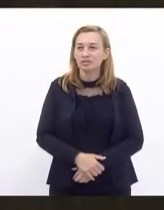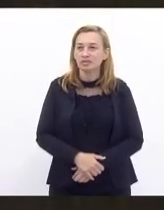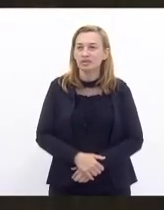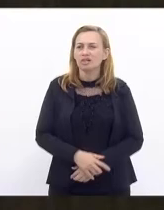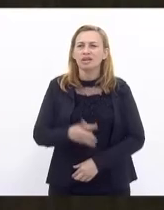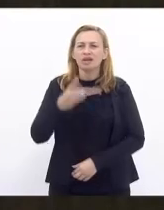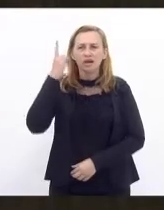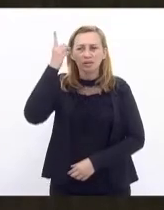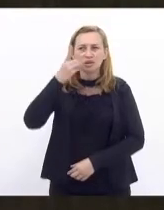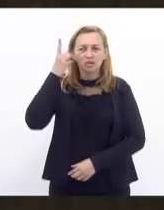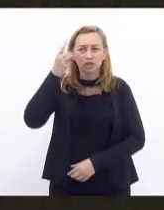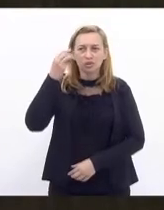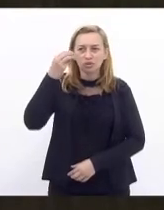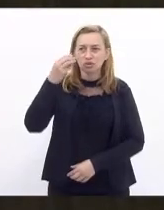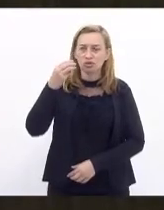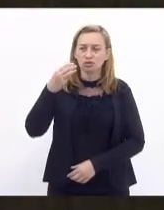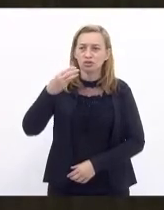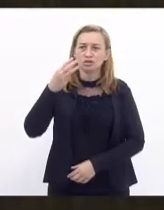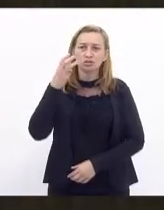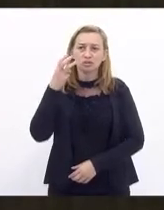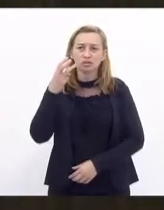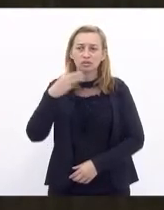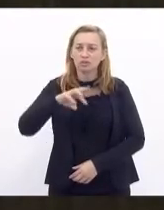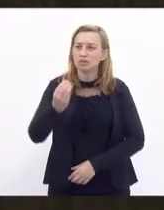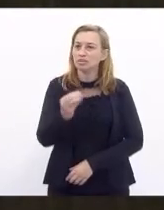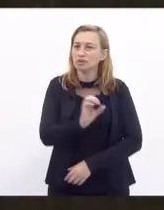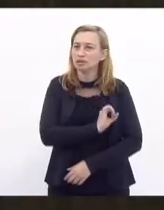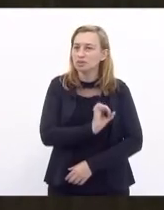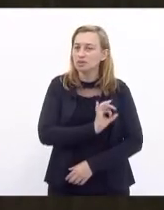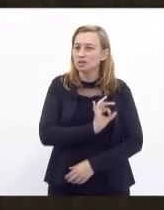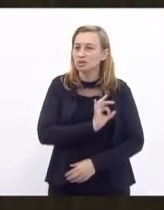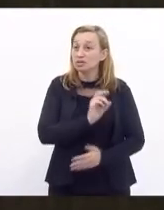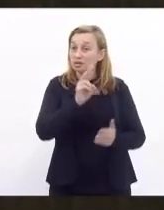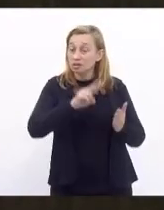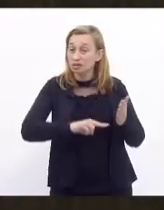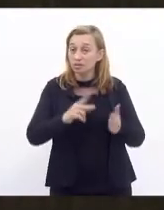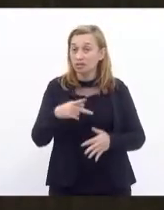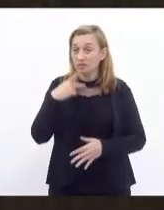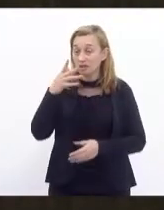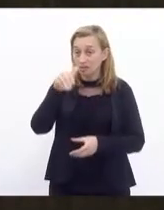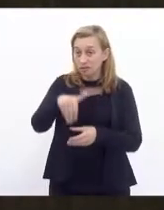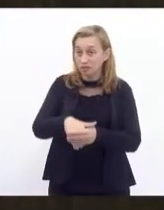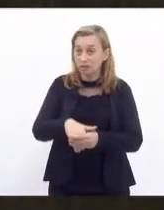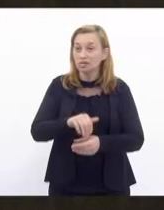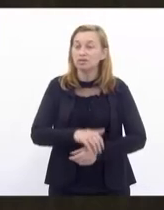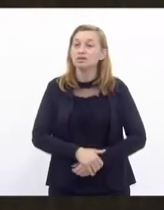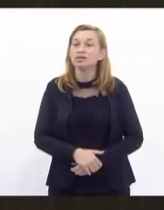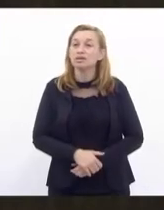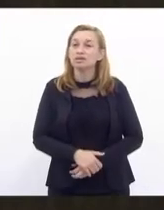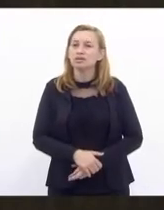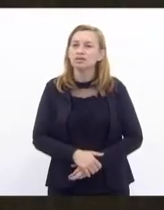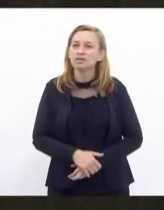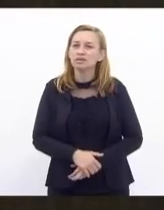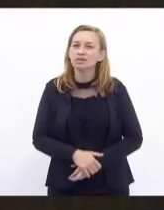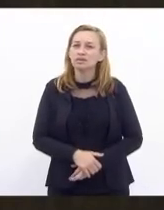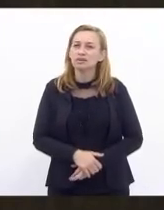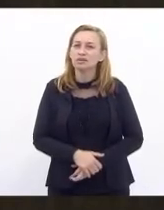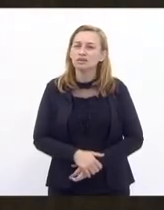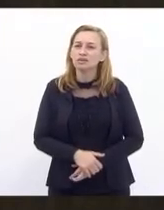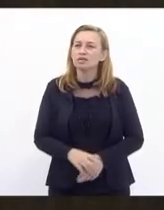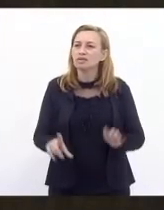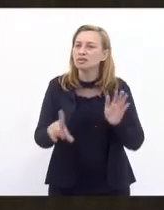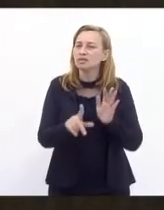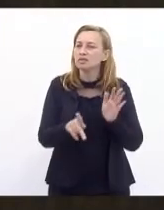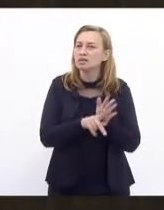Deputada Marta Rocha, eu justamente estava inscrito para fazer esta declaração de voto sobre o projeto de